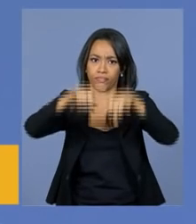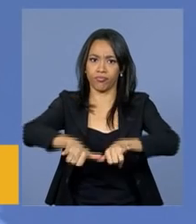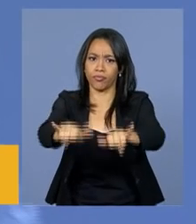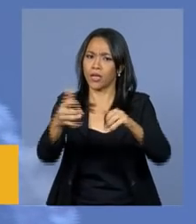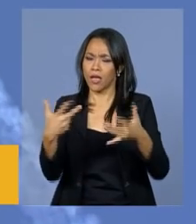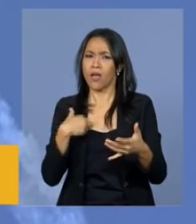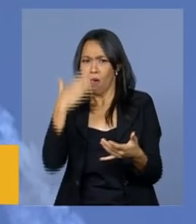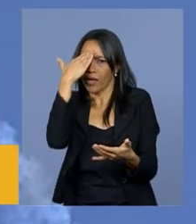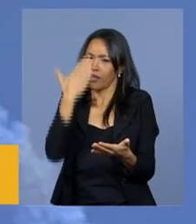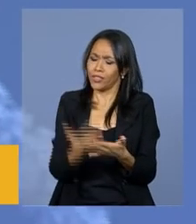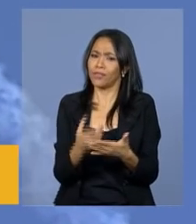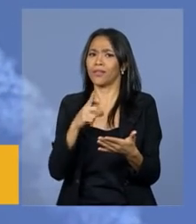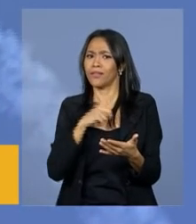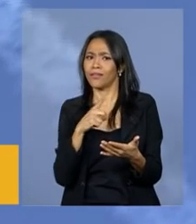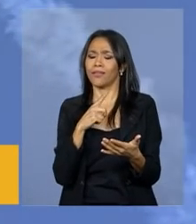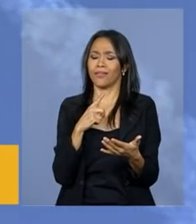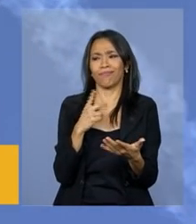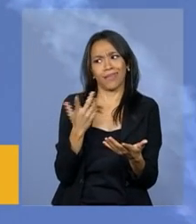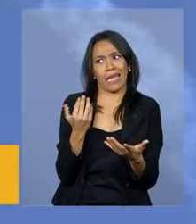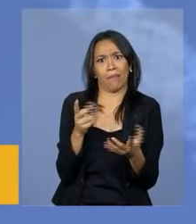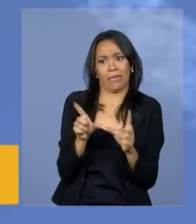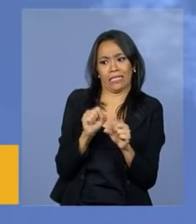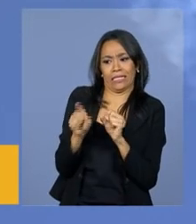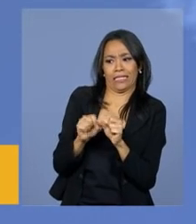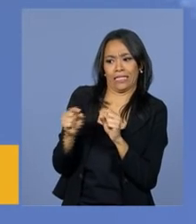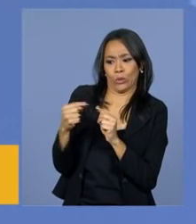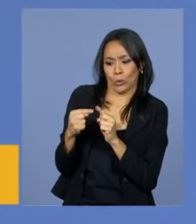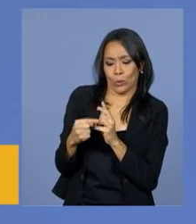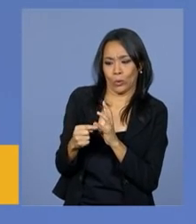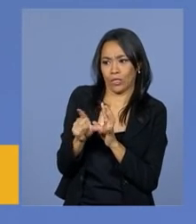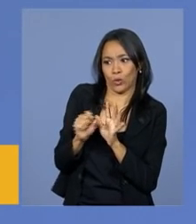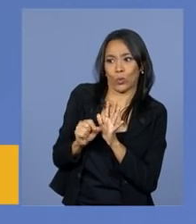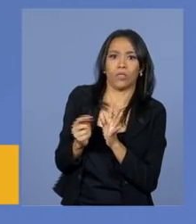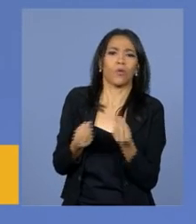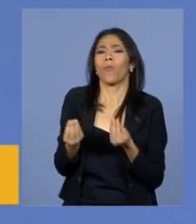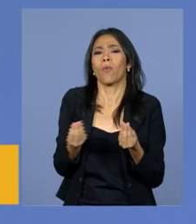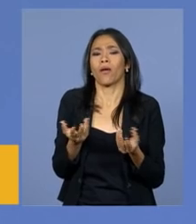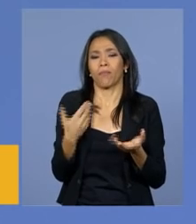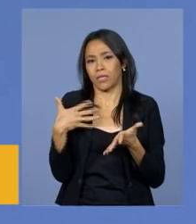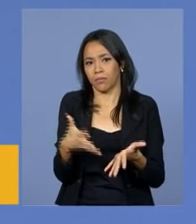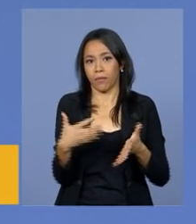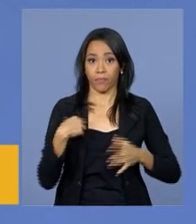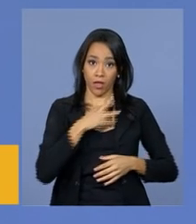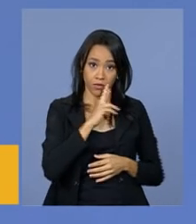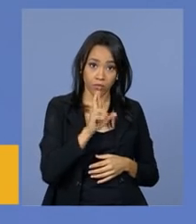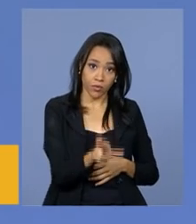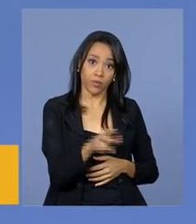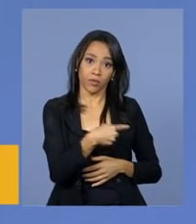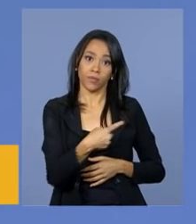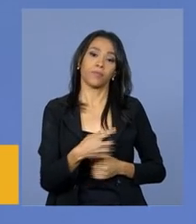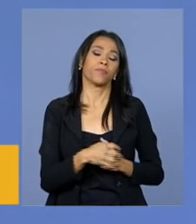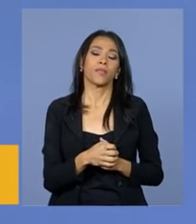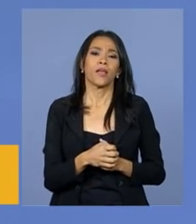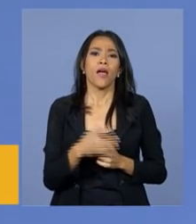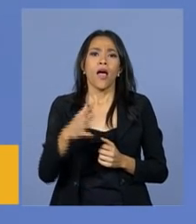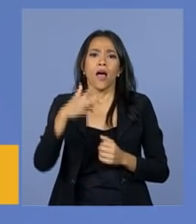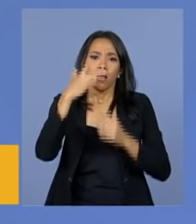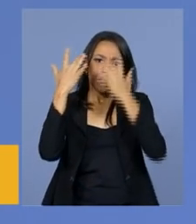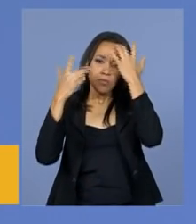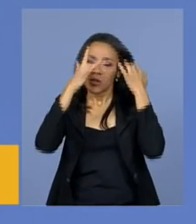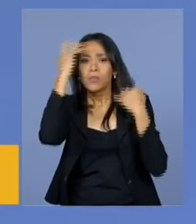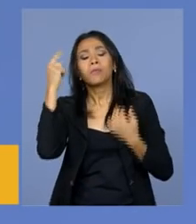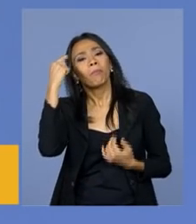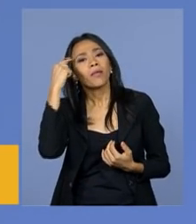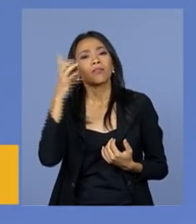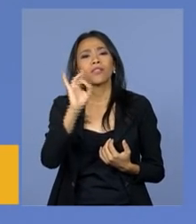acredito que seja algo bem restrito, bem específico, né? O pessoal às vezes acredita que os pilotos da Esquadrilha são